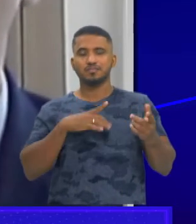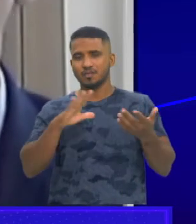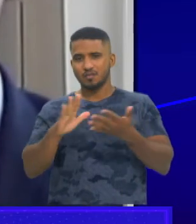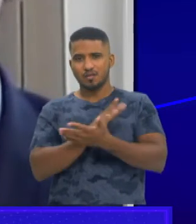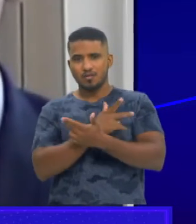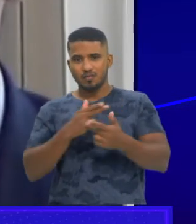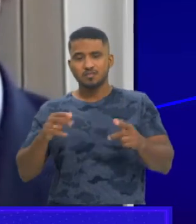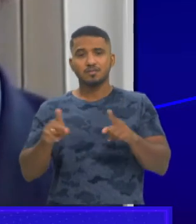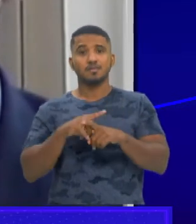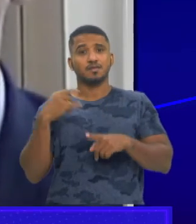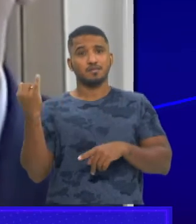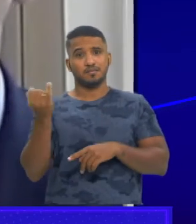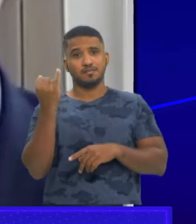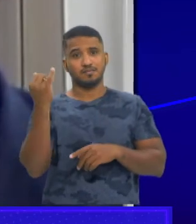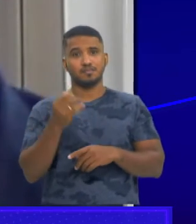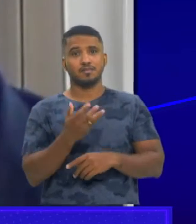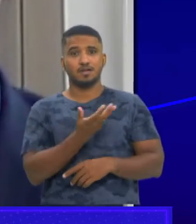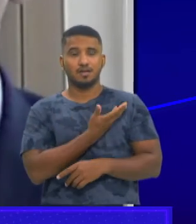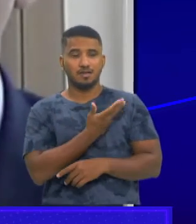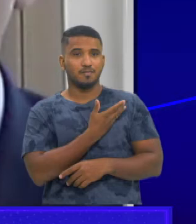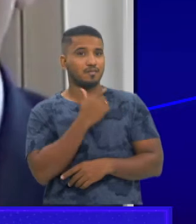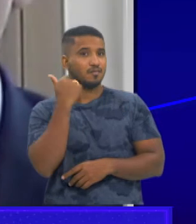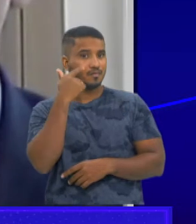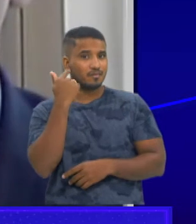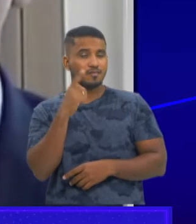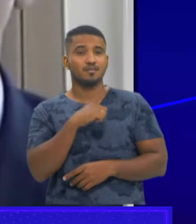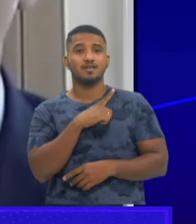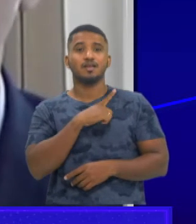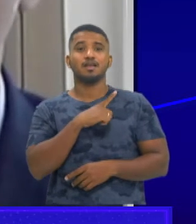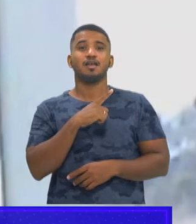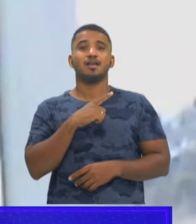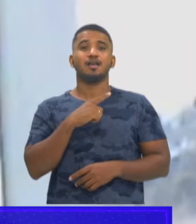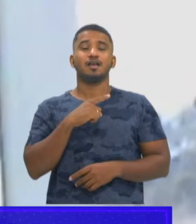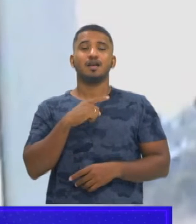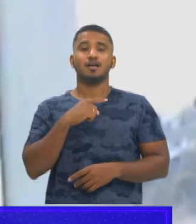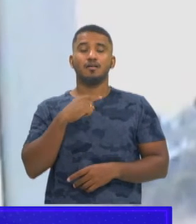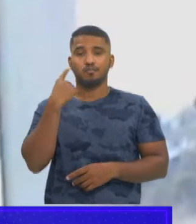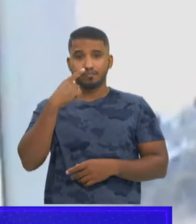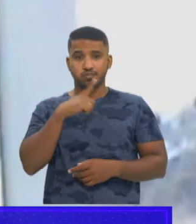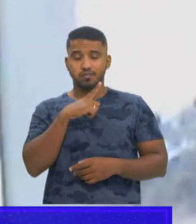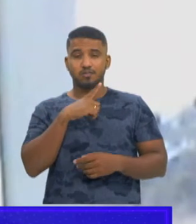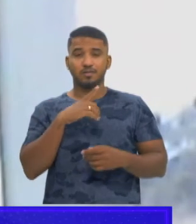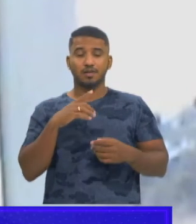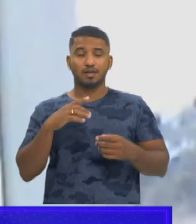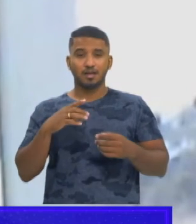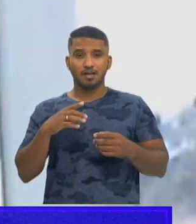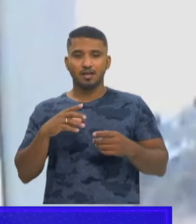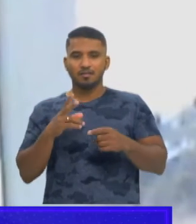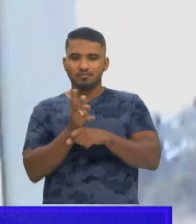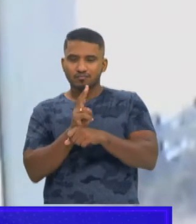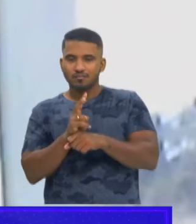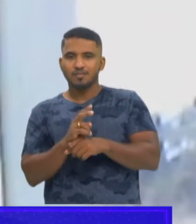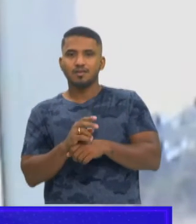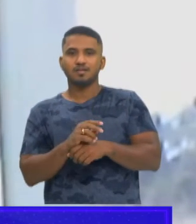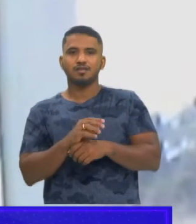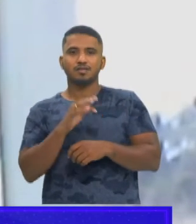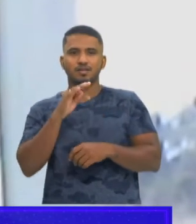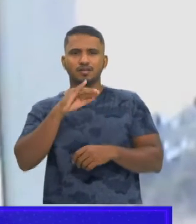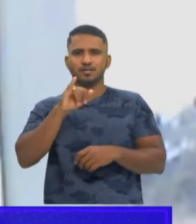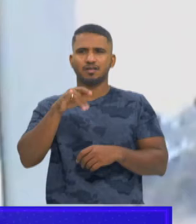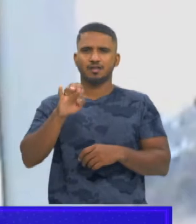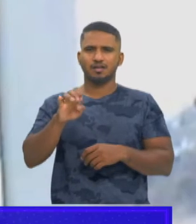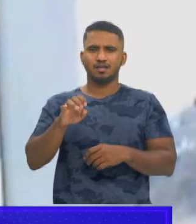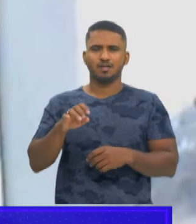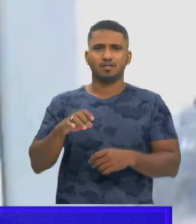importante, garante acessibilidade. Mas temos questões também mais importantes. Colegas advogados têm dificuldade, na verdade,